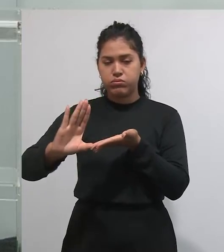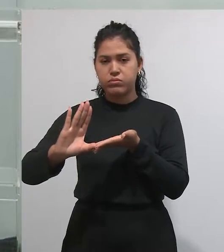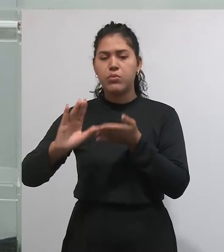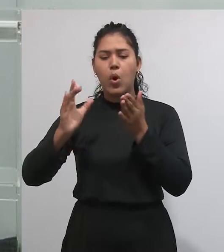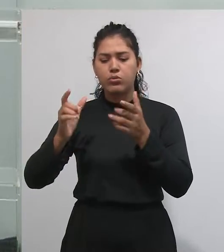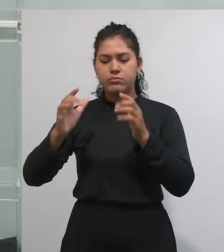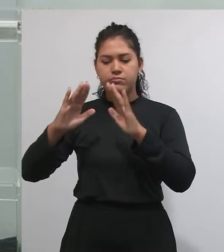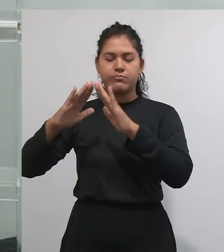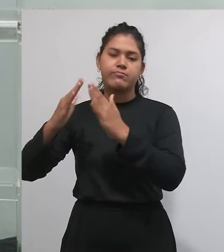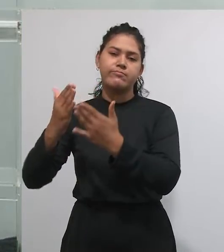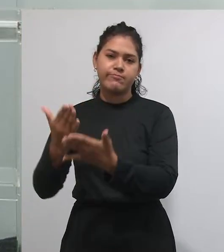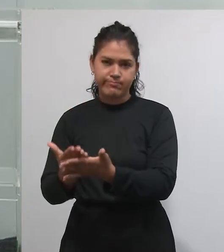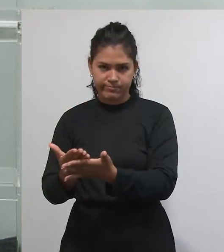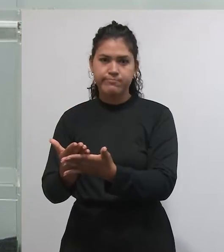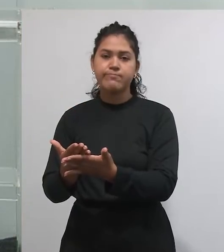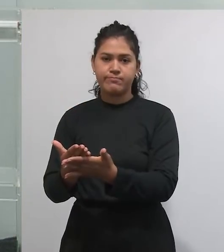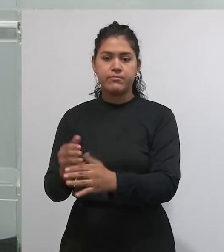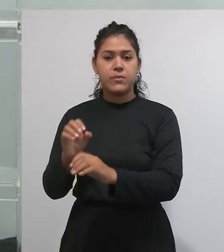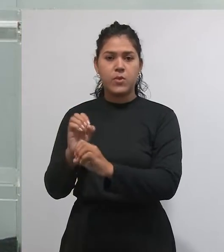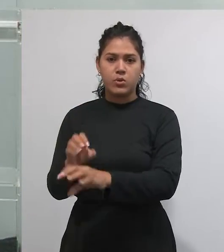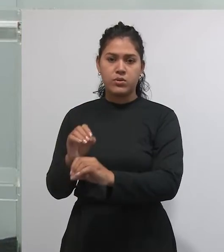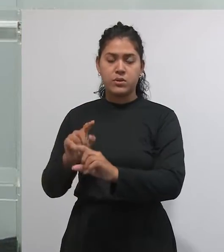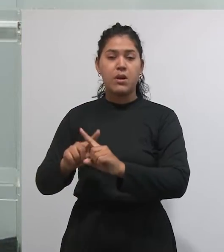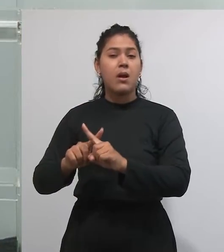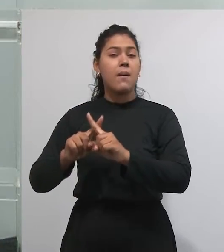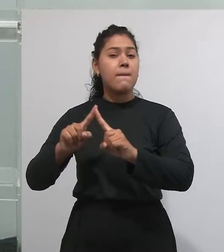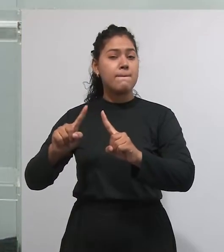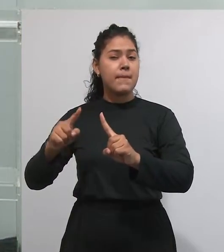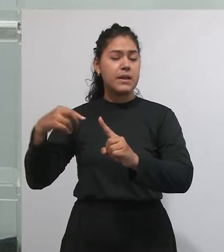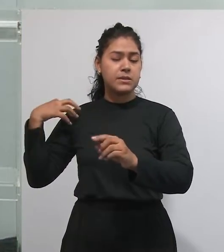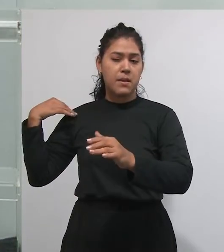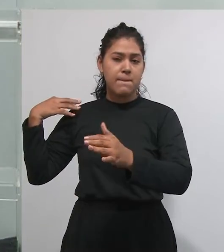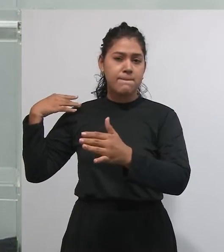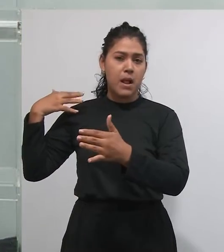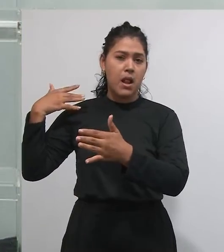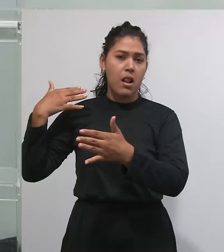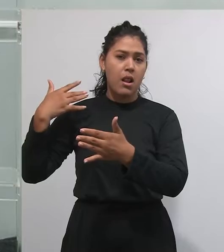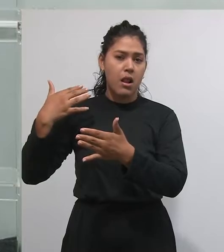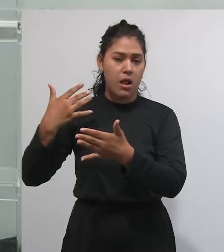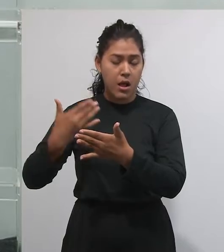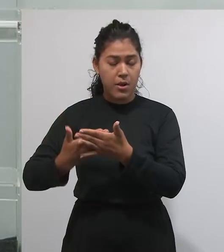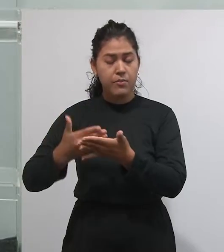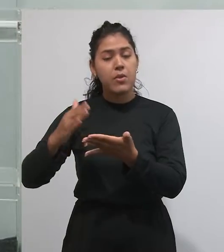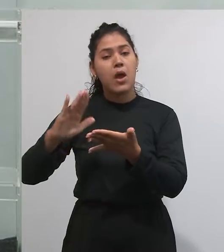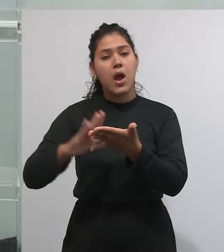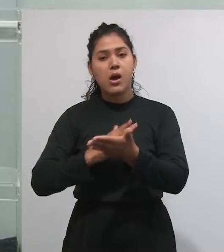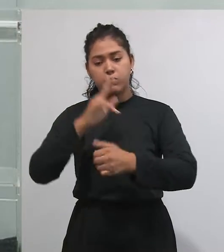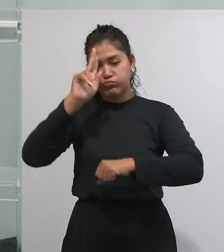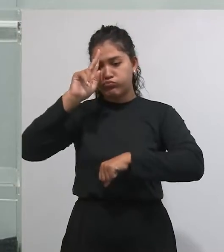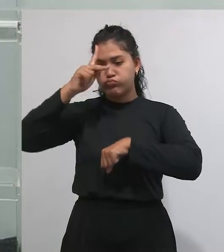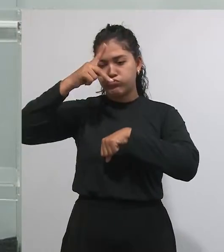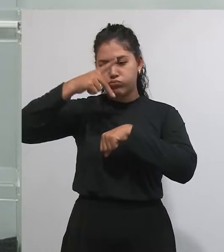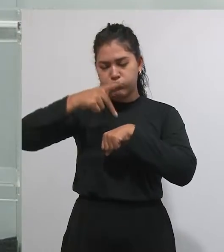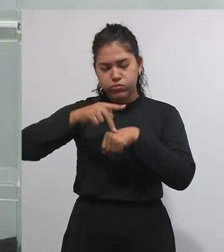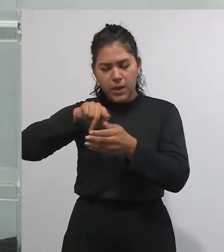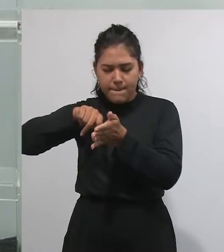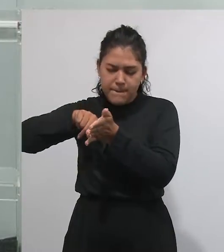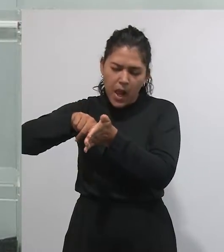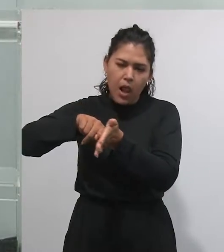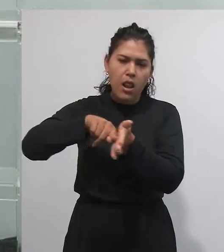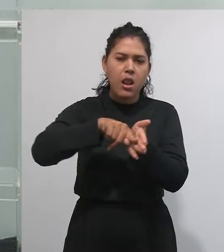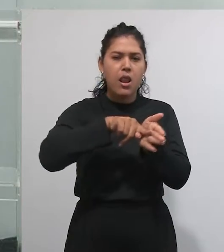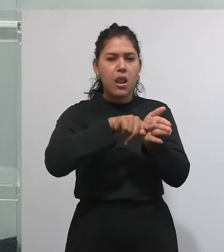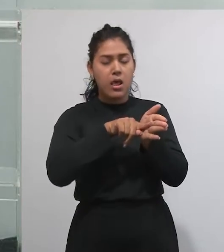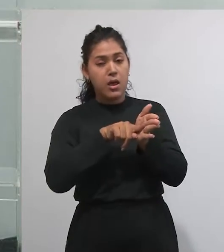da educação. Mas, ao longo das análises e pesquisas de diferentes investigadores da educação e de